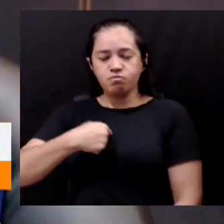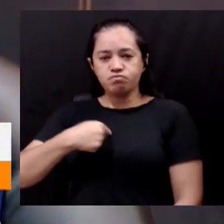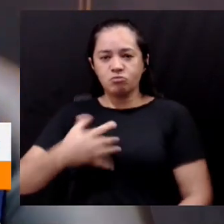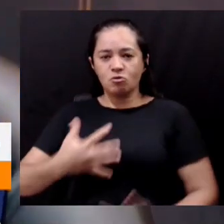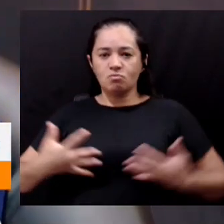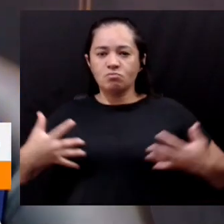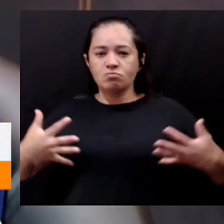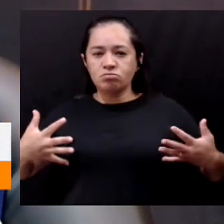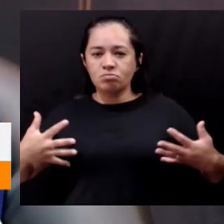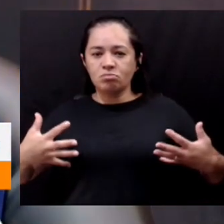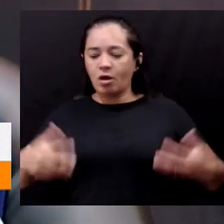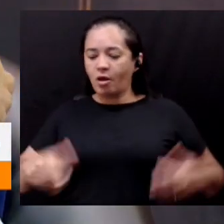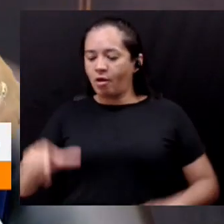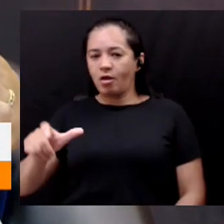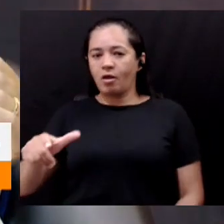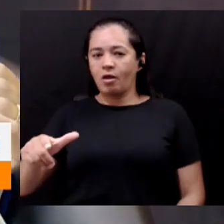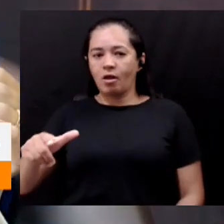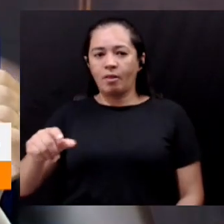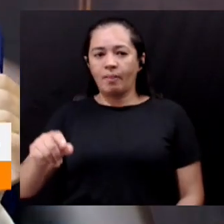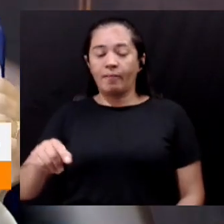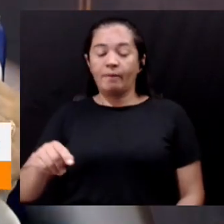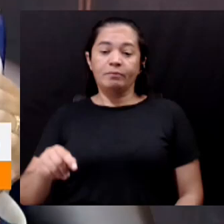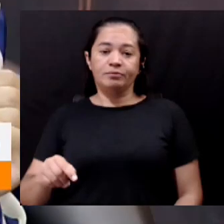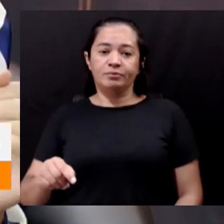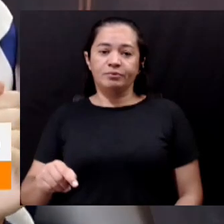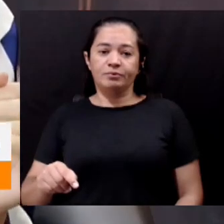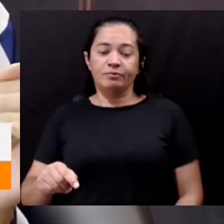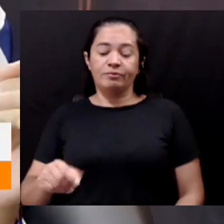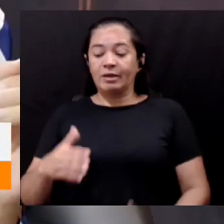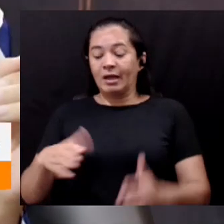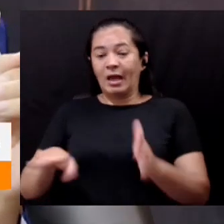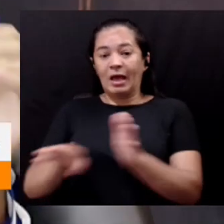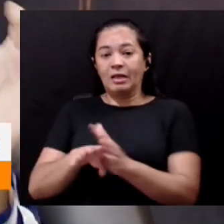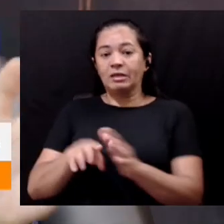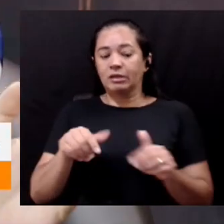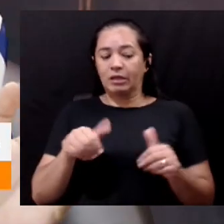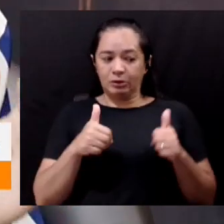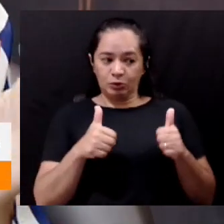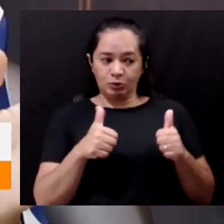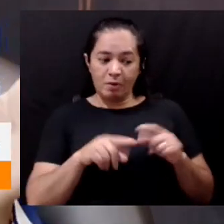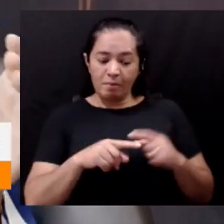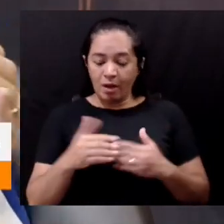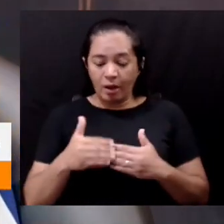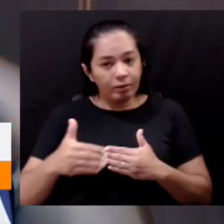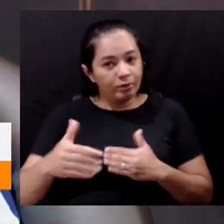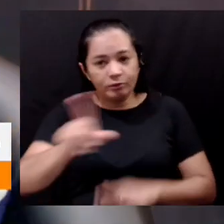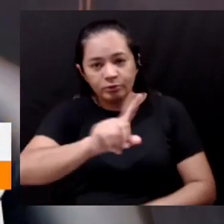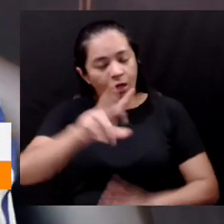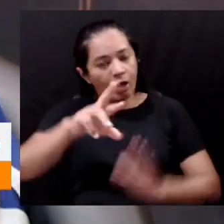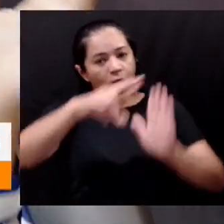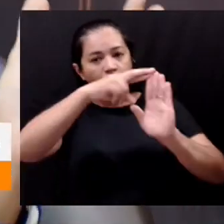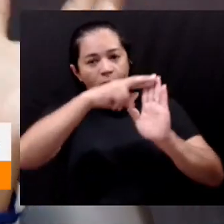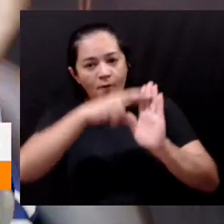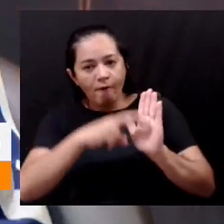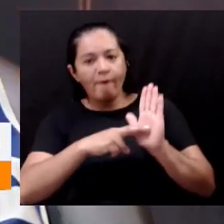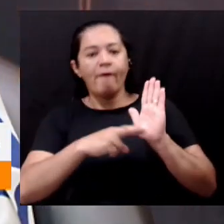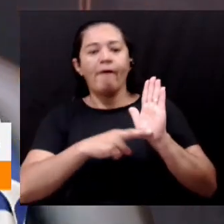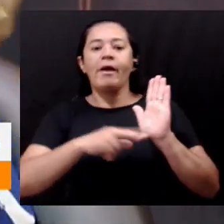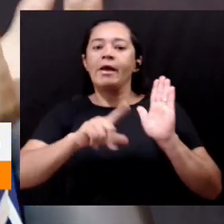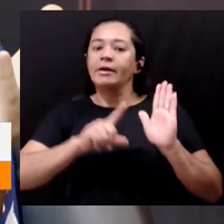diz pra gente o seguinte: "Olha, até aqui tudo bem, daqui para frente não dá. Tem regras, tem coisas". E o ego é